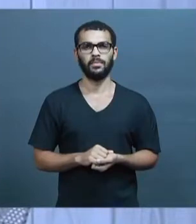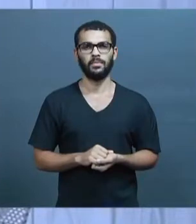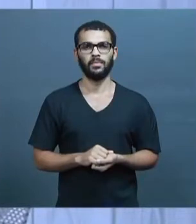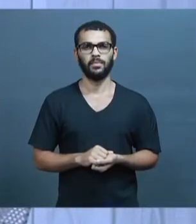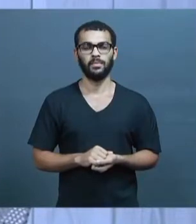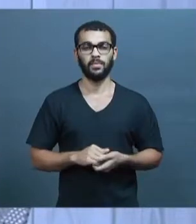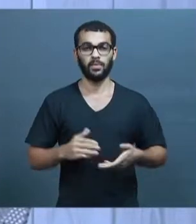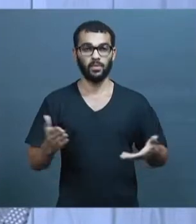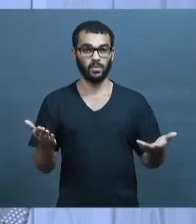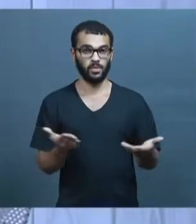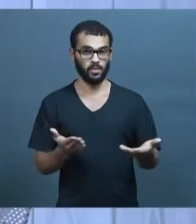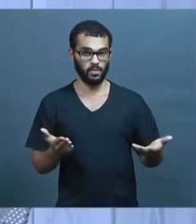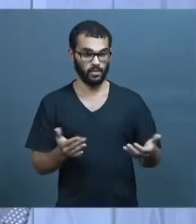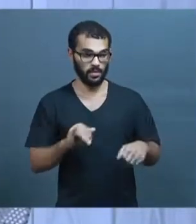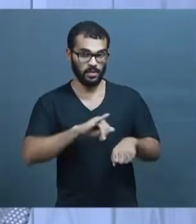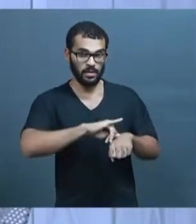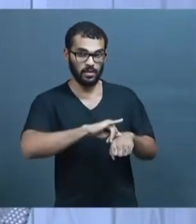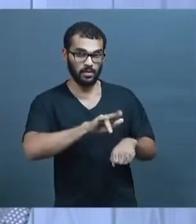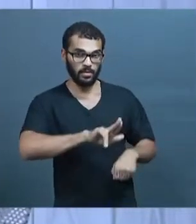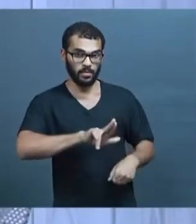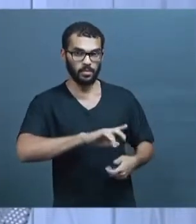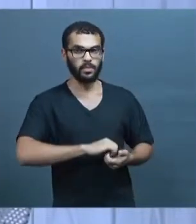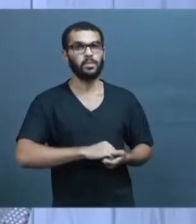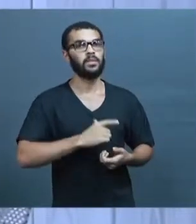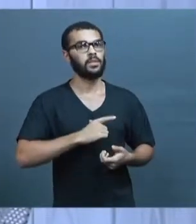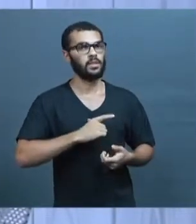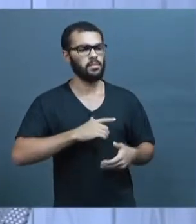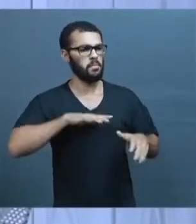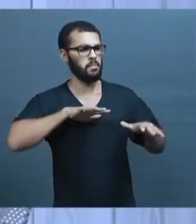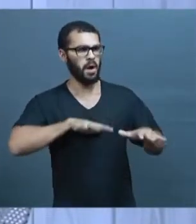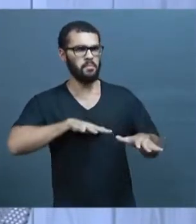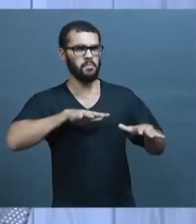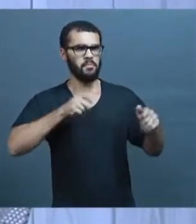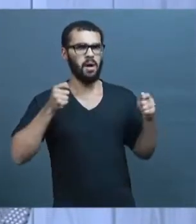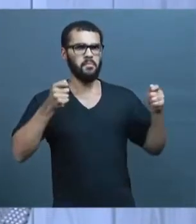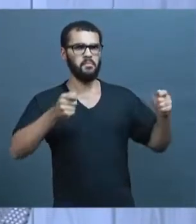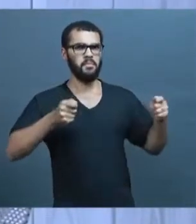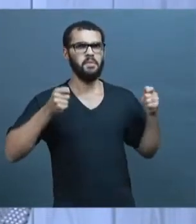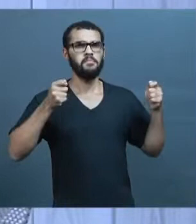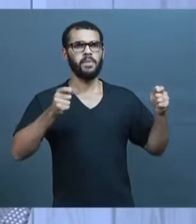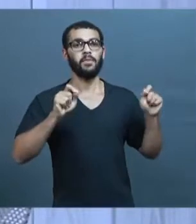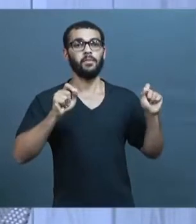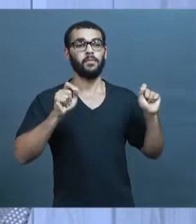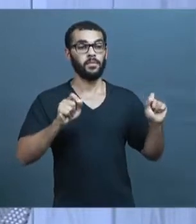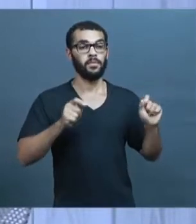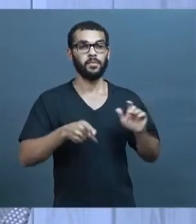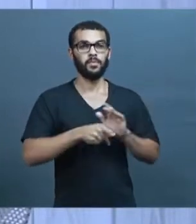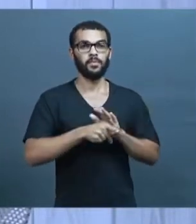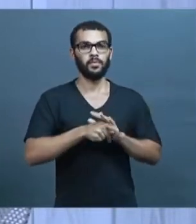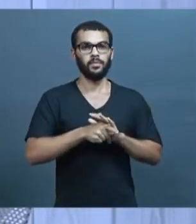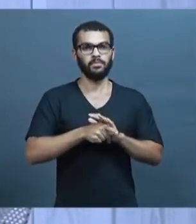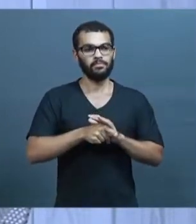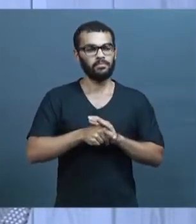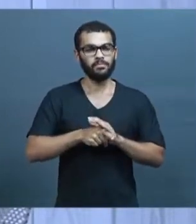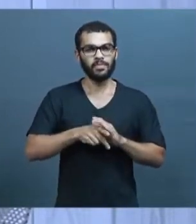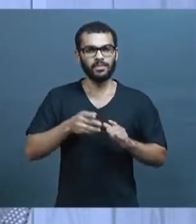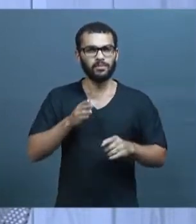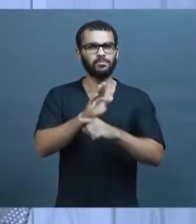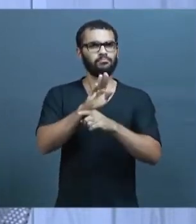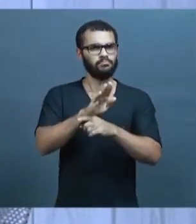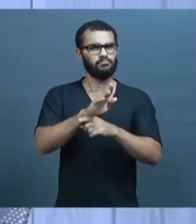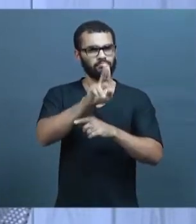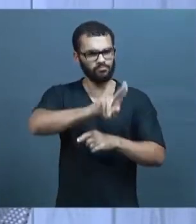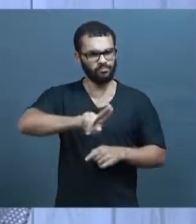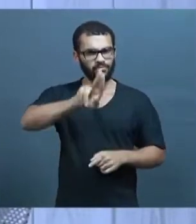Hoje, o centro de Uberlândia foi palco, mais uma vez, de protestos em defesa das universidades públicas brasileiras.